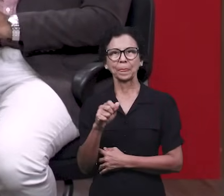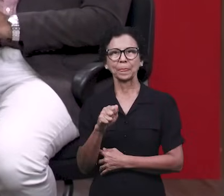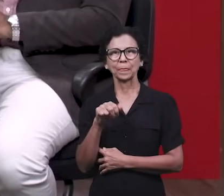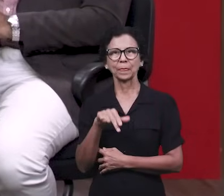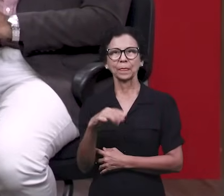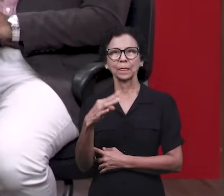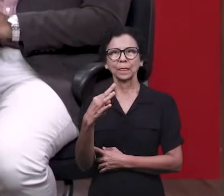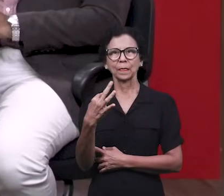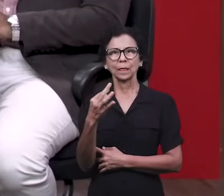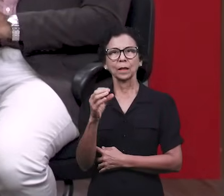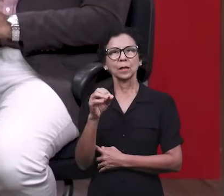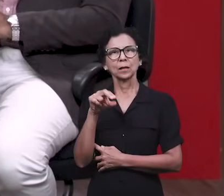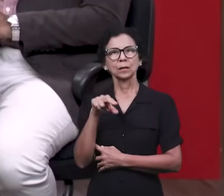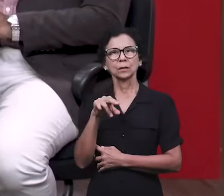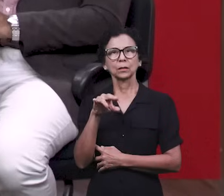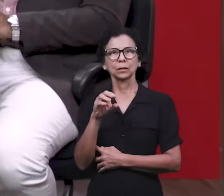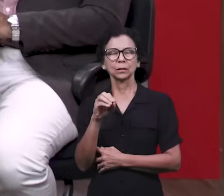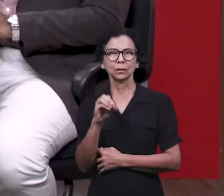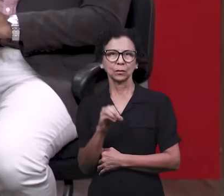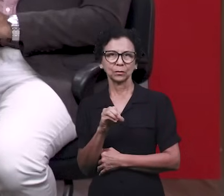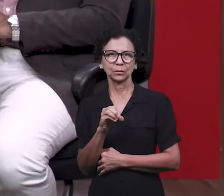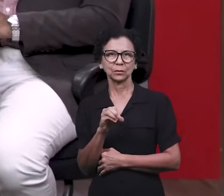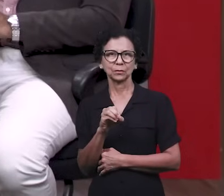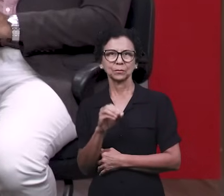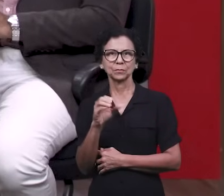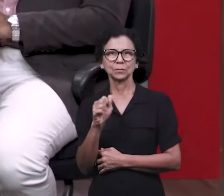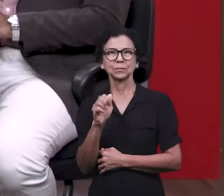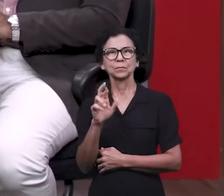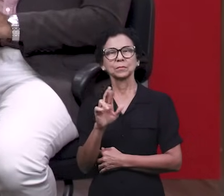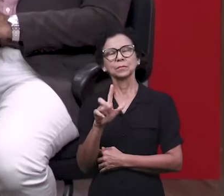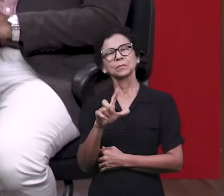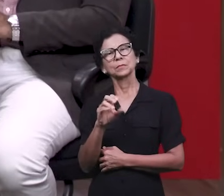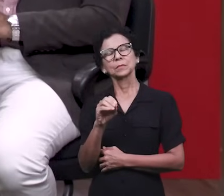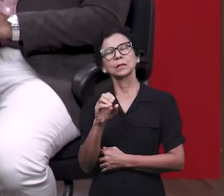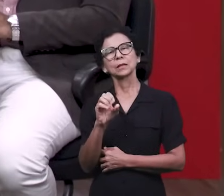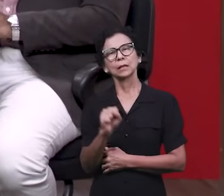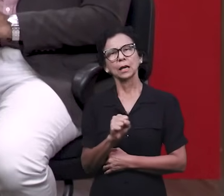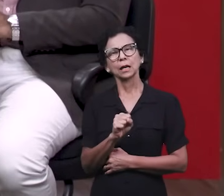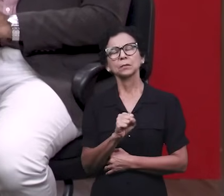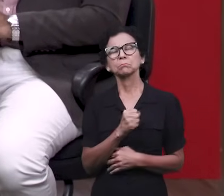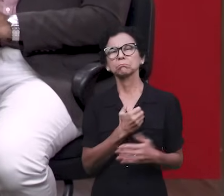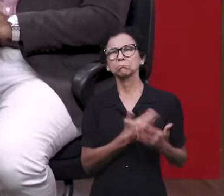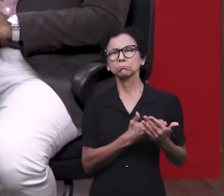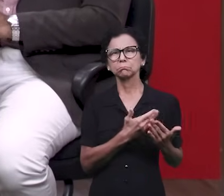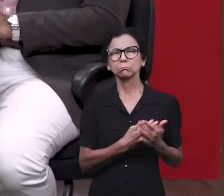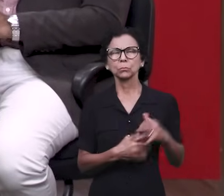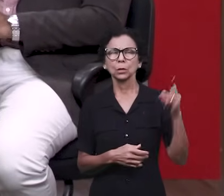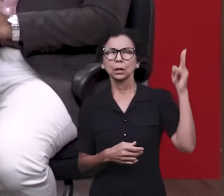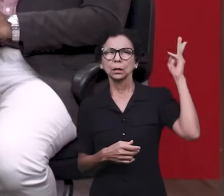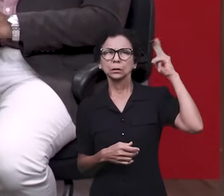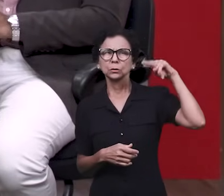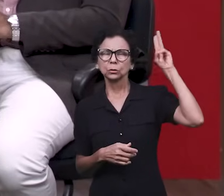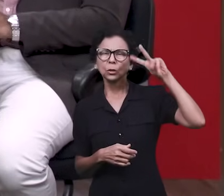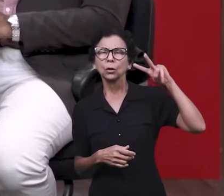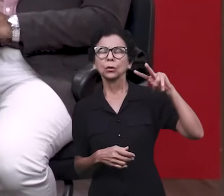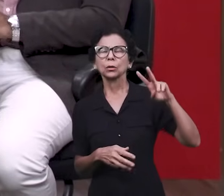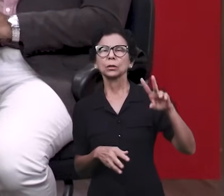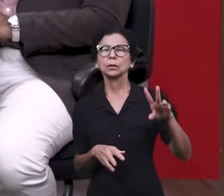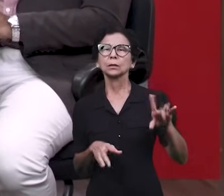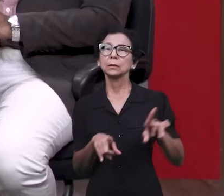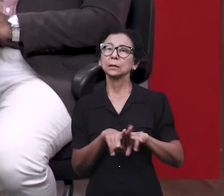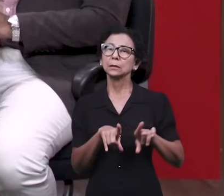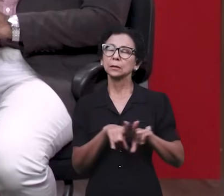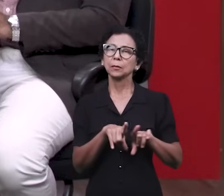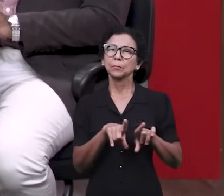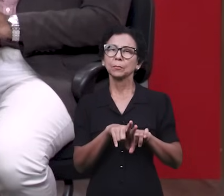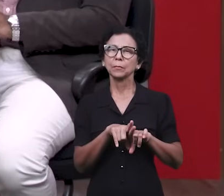Carlos, que é um estudioso de história, mas é engenheiro civil.